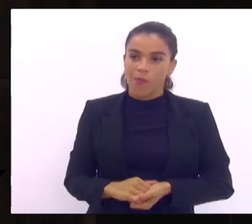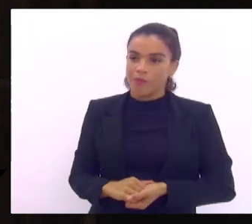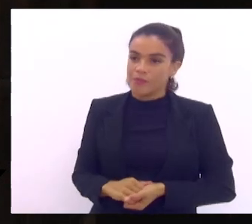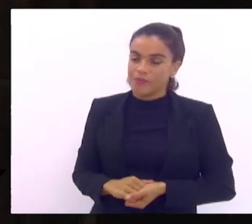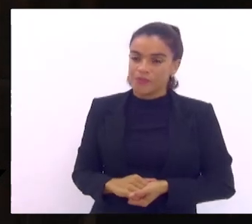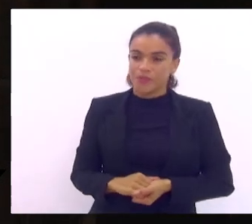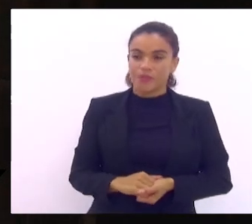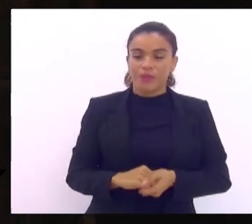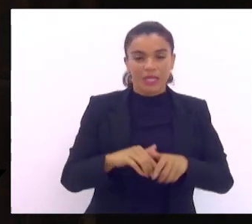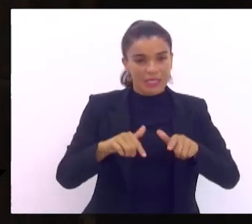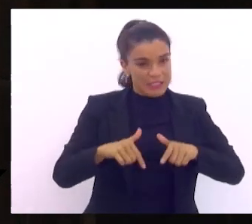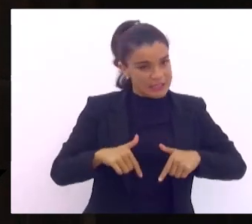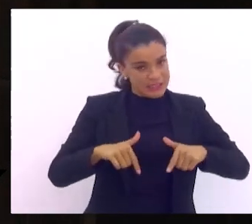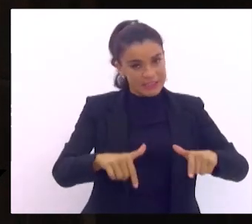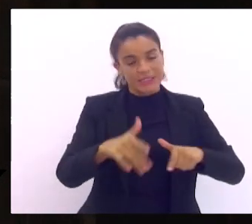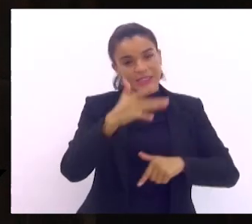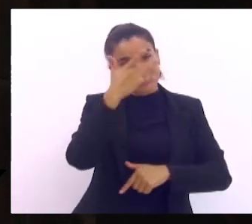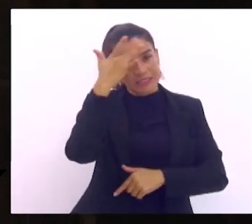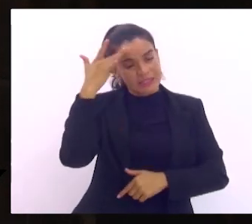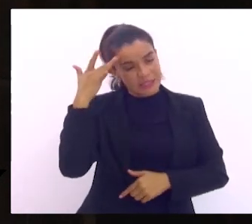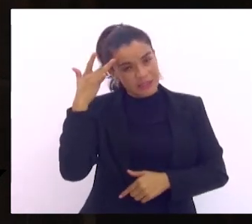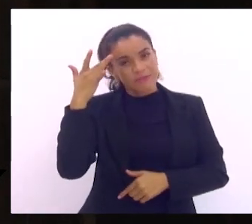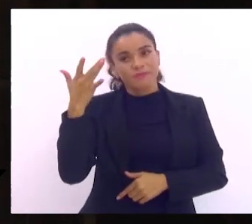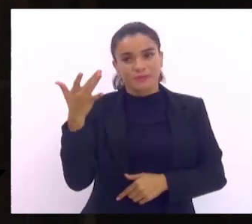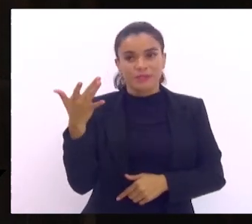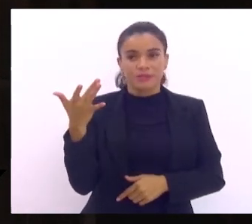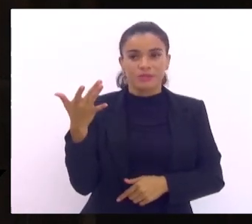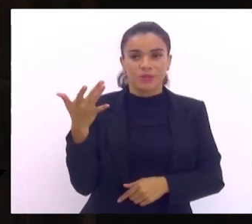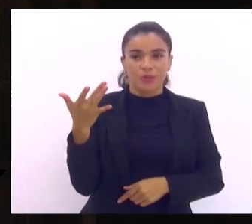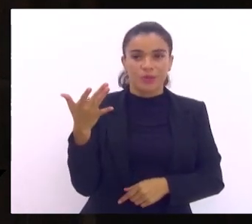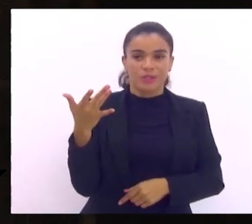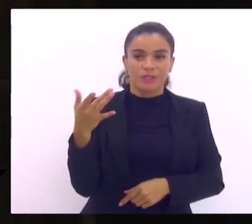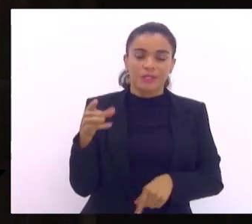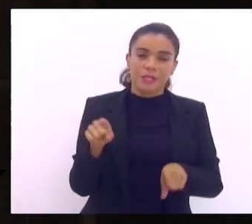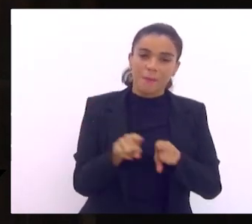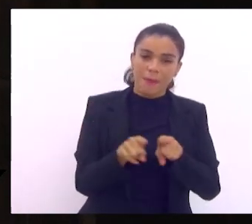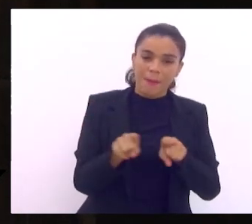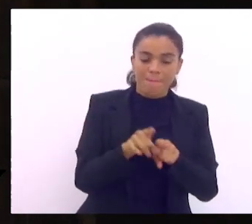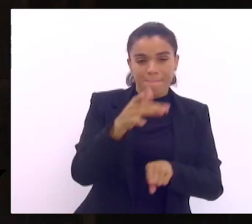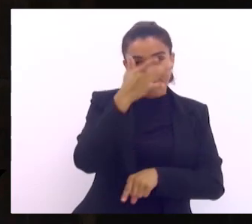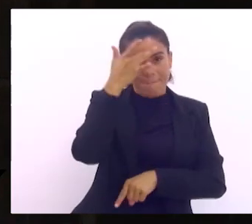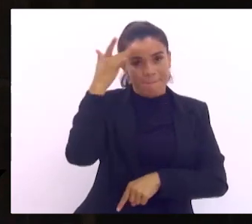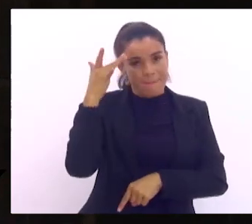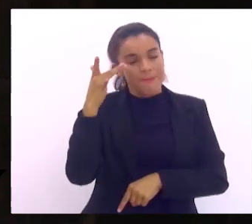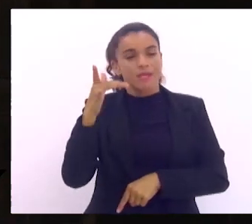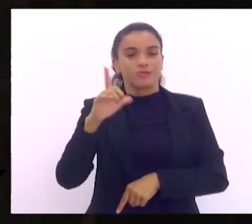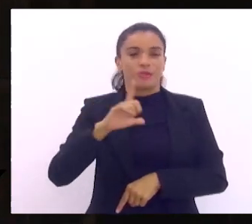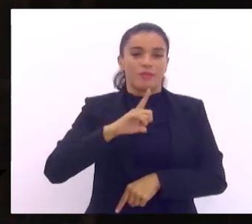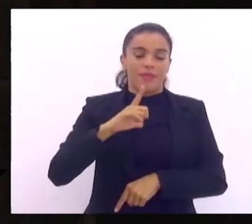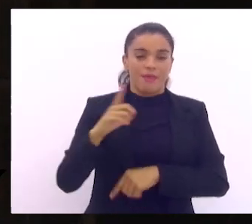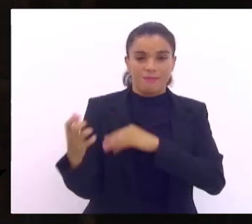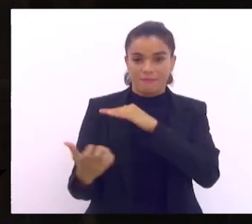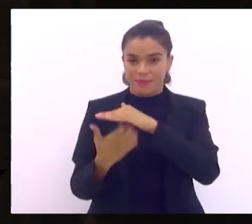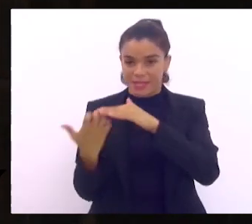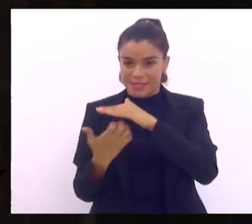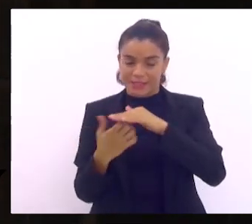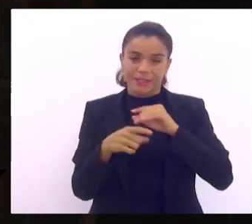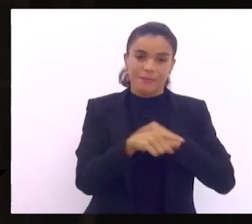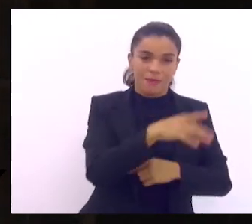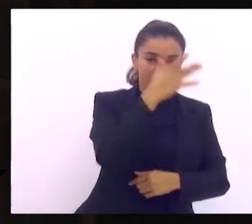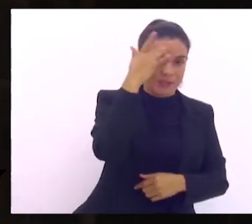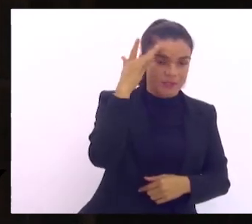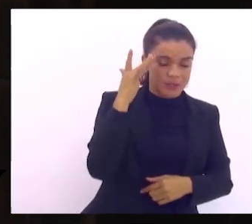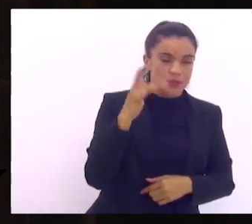De iniciativa de pessoas físicas, né, e pessoas jurídicas de direito público e de direito privado, com os